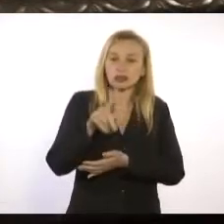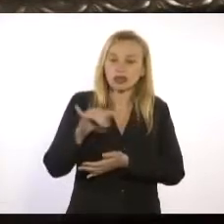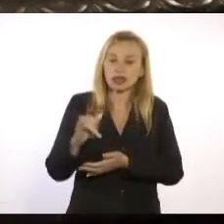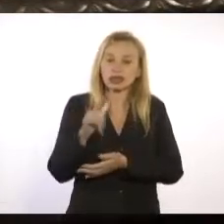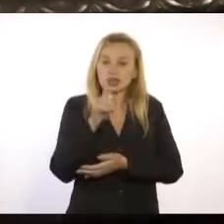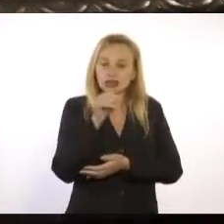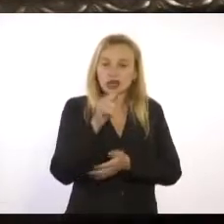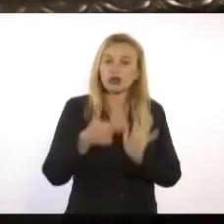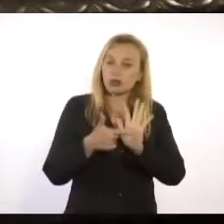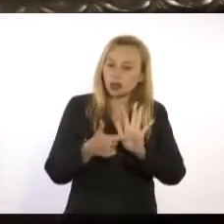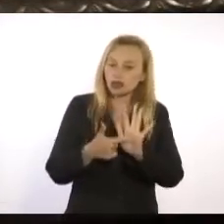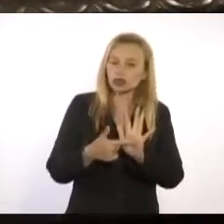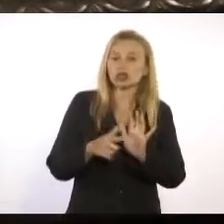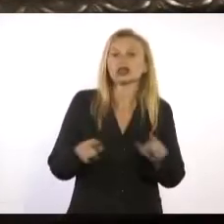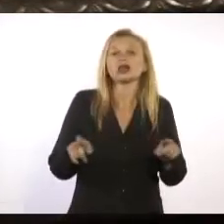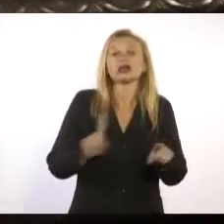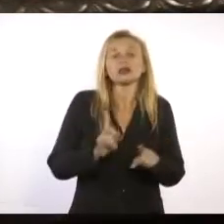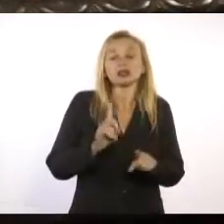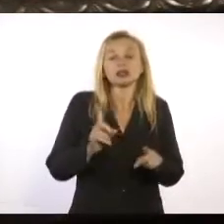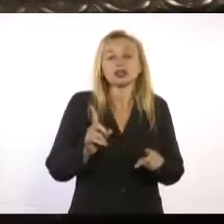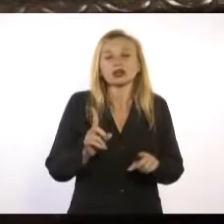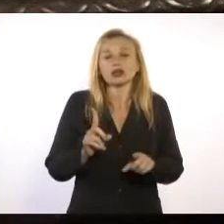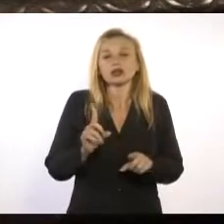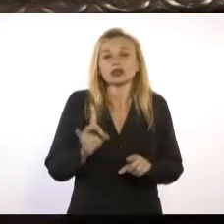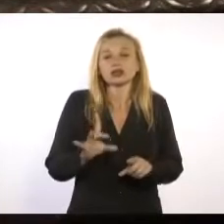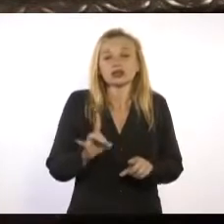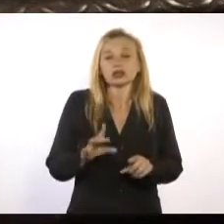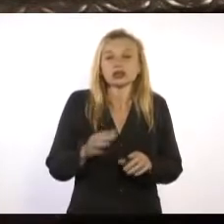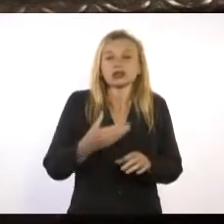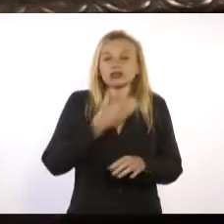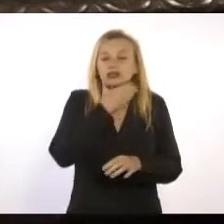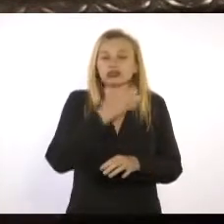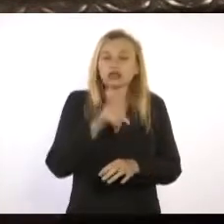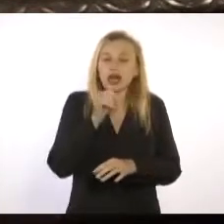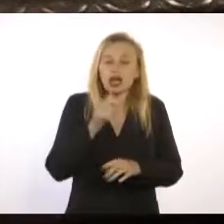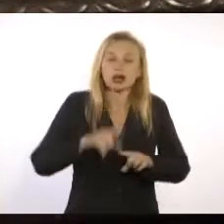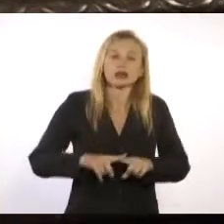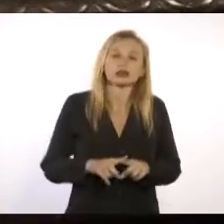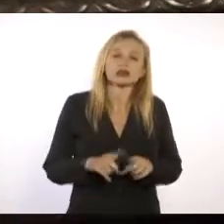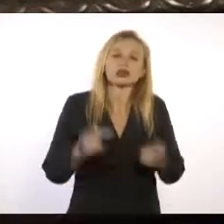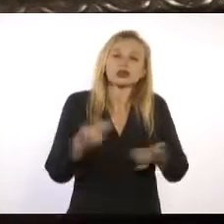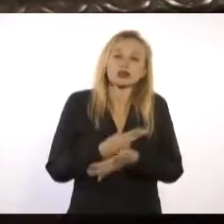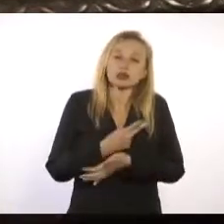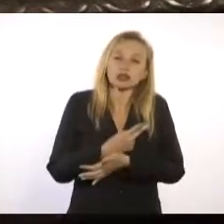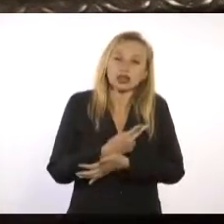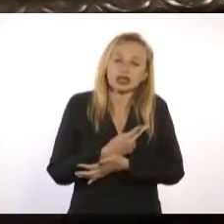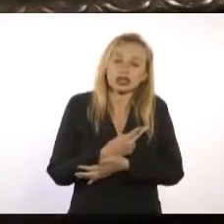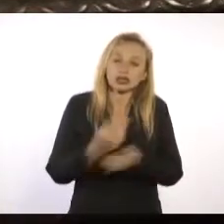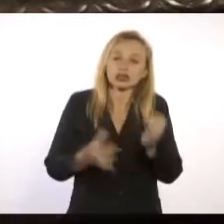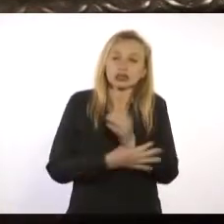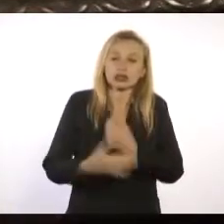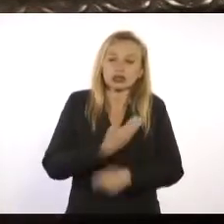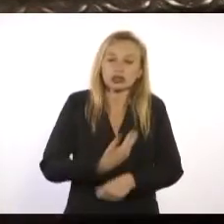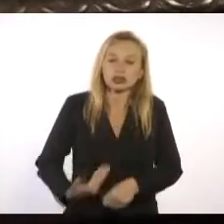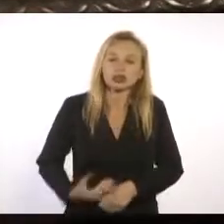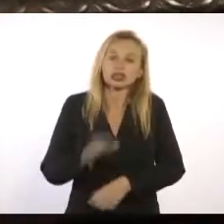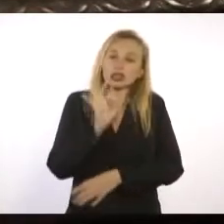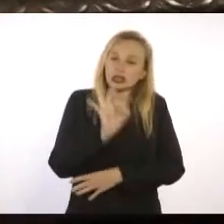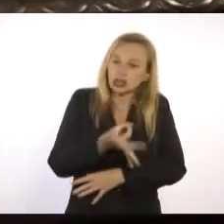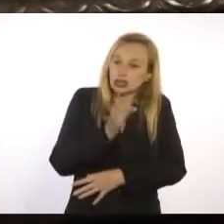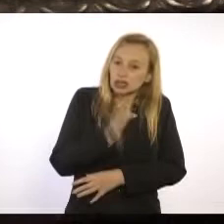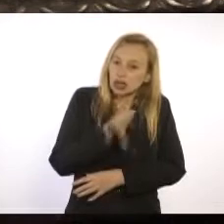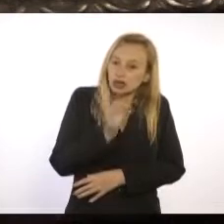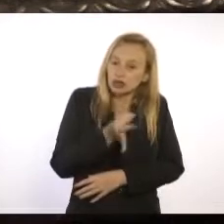isso, mas não só na questão da crise da água. O que acontece na segurança pública é